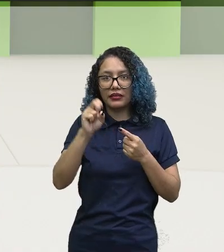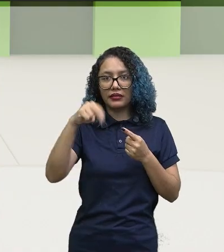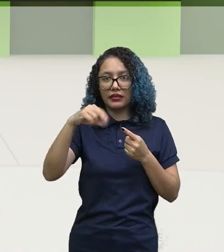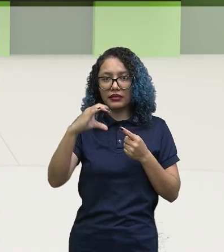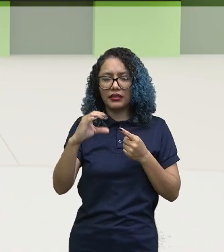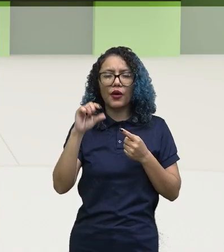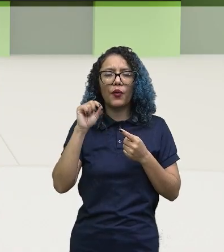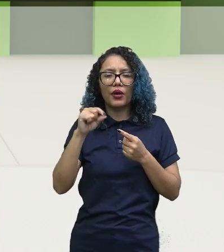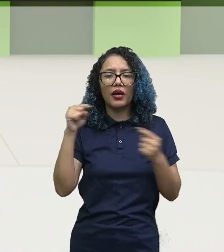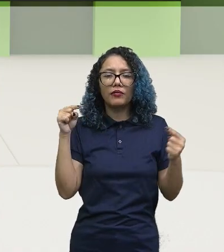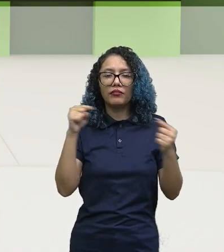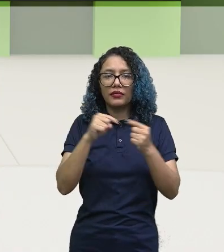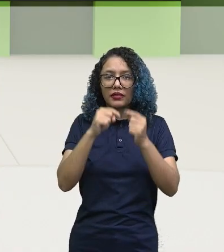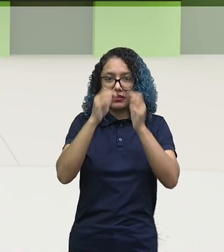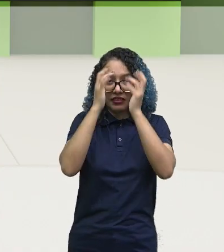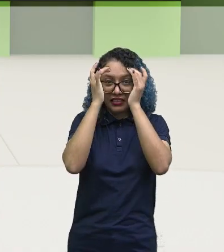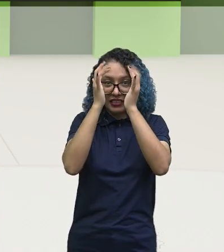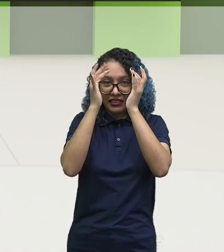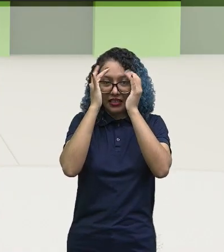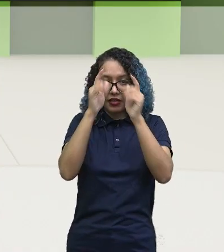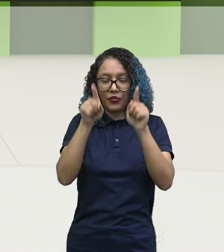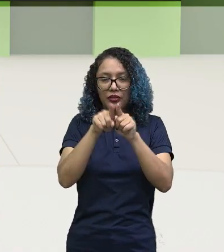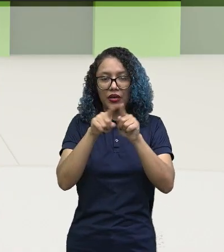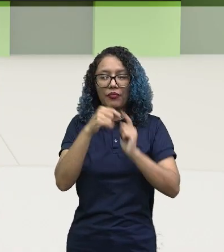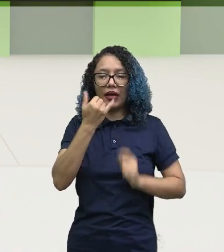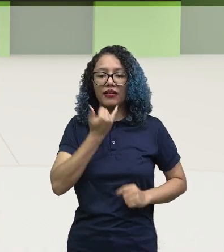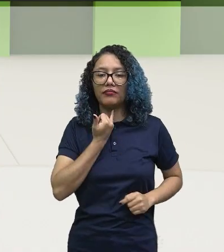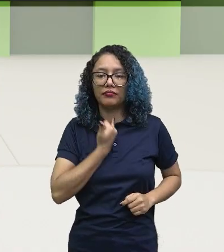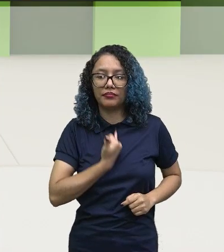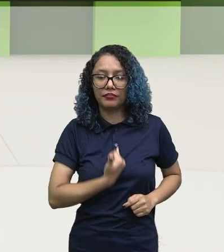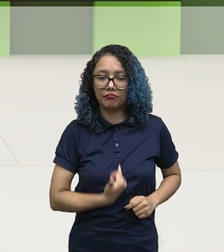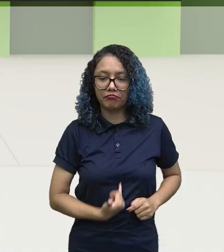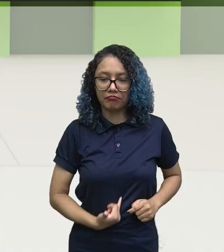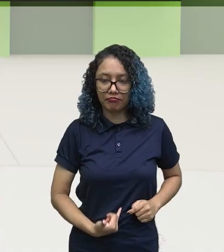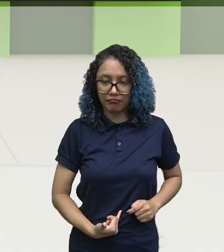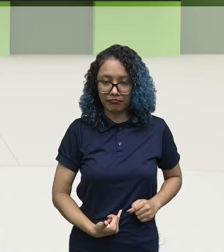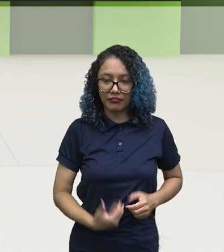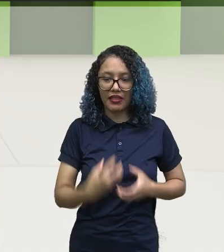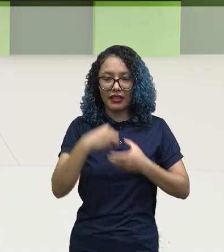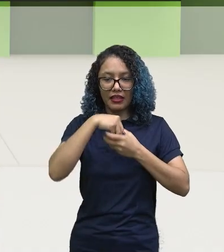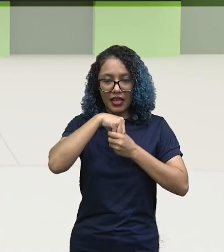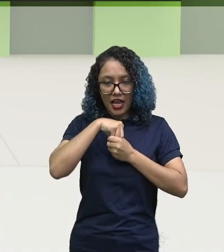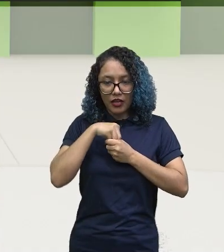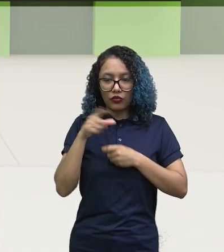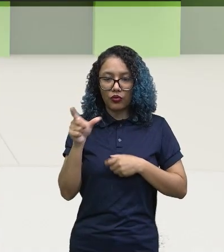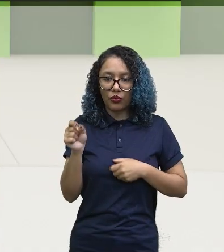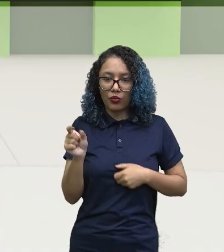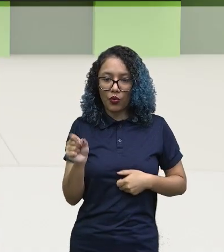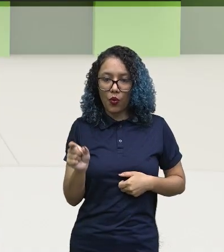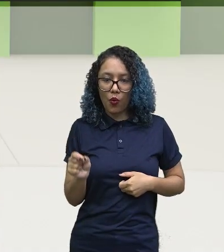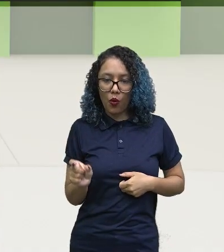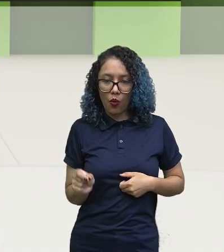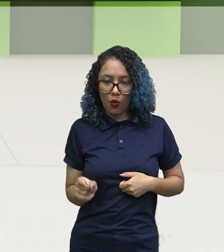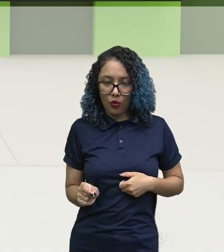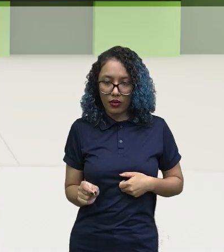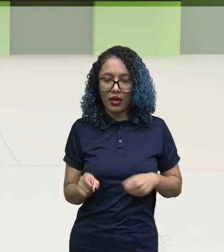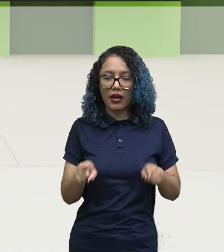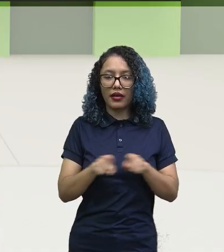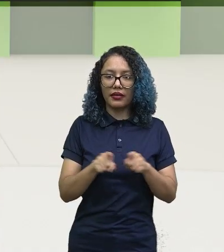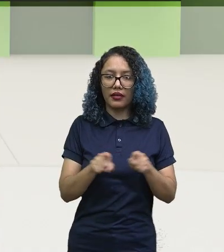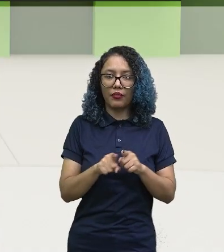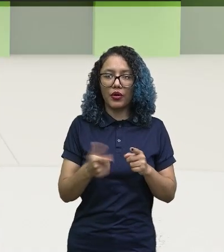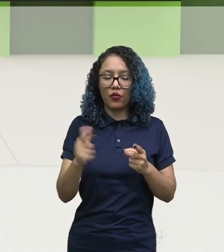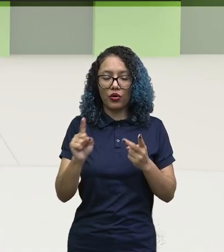está relacionado aqui ao encéfalo, a medula espinal, que passa por dentro da nossa coluna vertebral, e o sistema